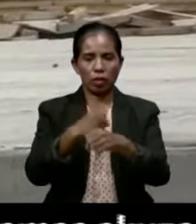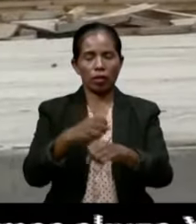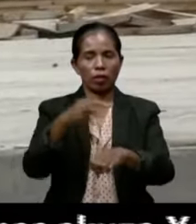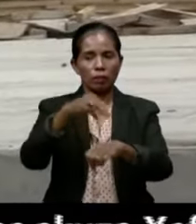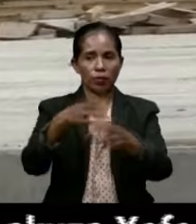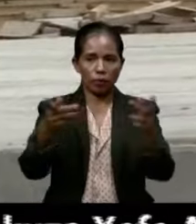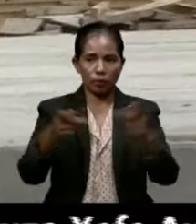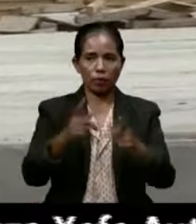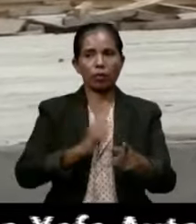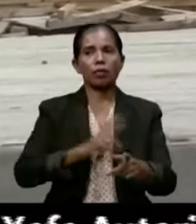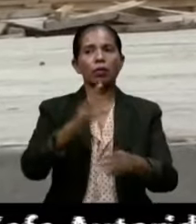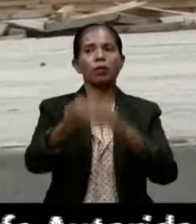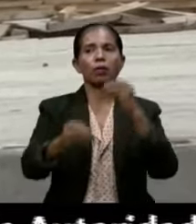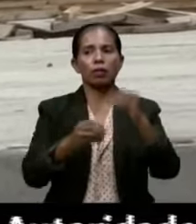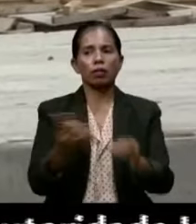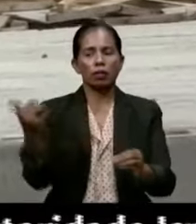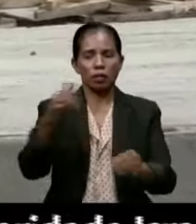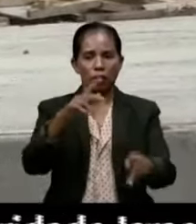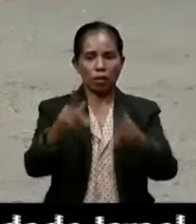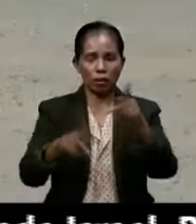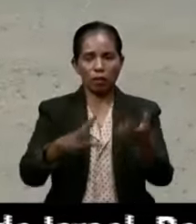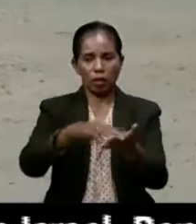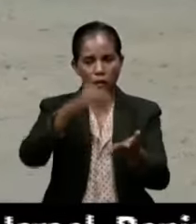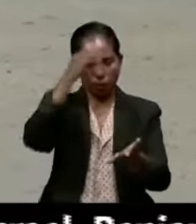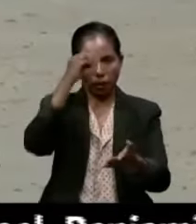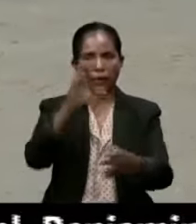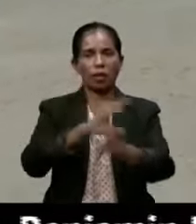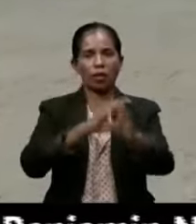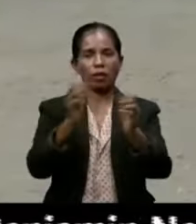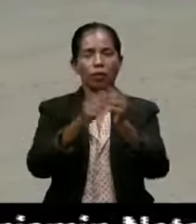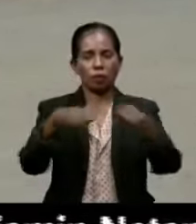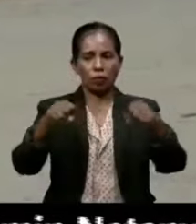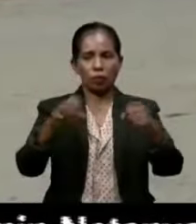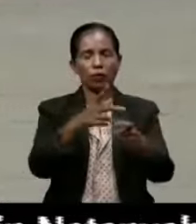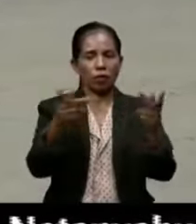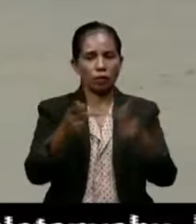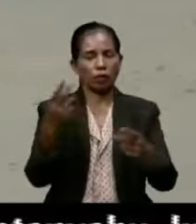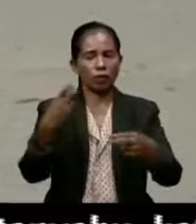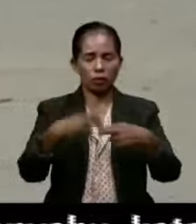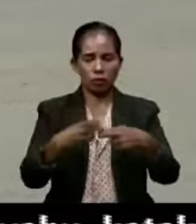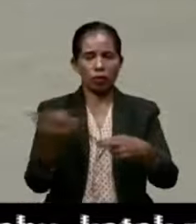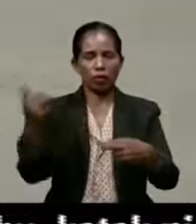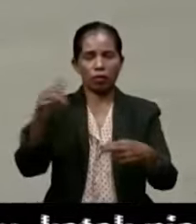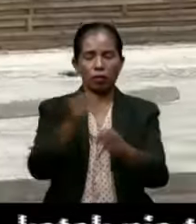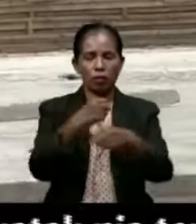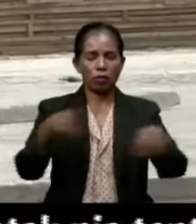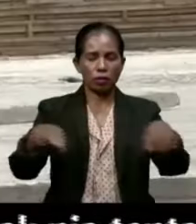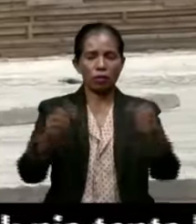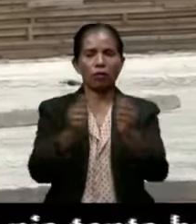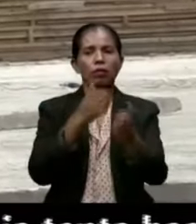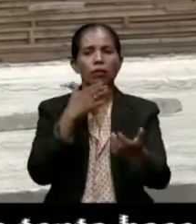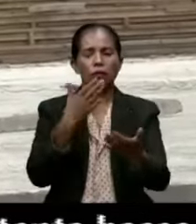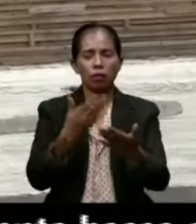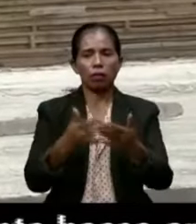tolu. Conaba movimento cidadão sira nebe aprende carreta no motor e a área refere dificulta sira to halo serviço hodiak no